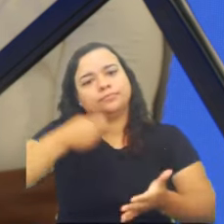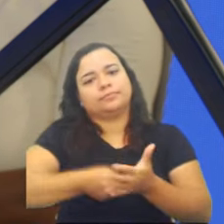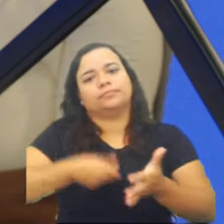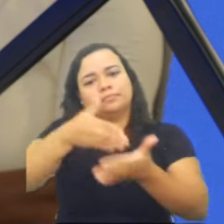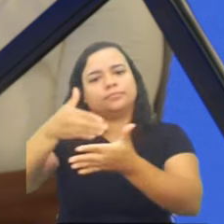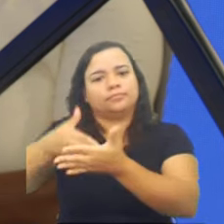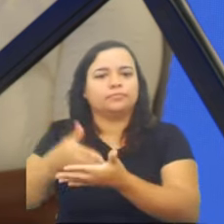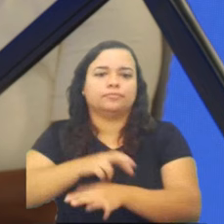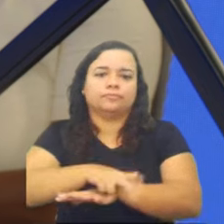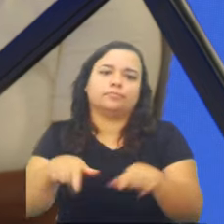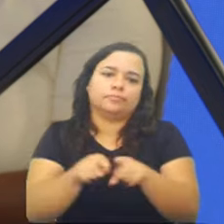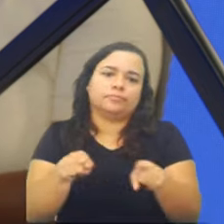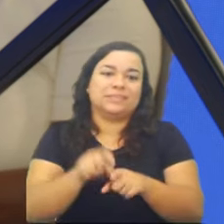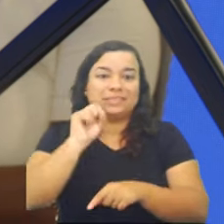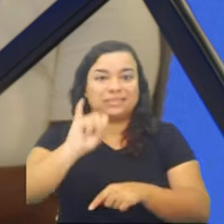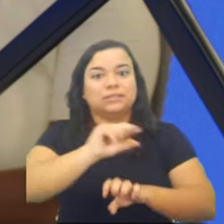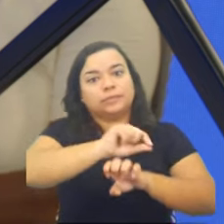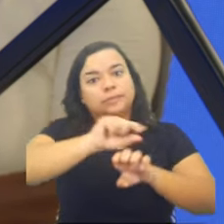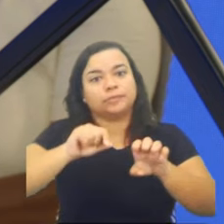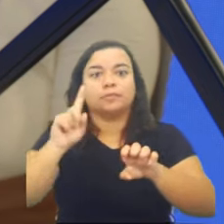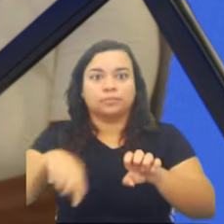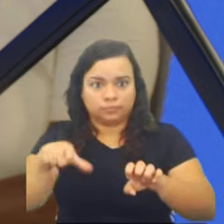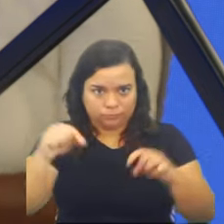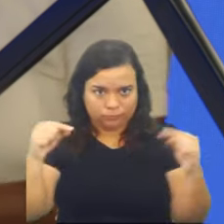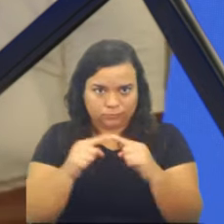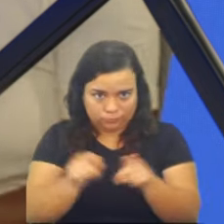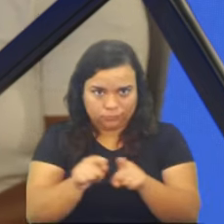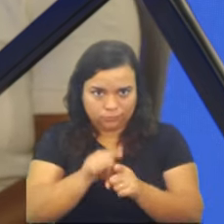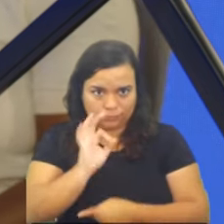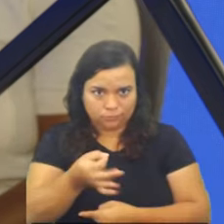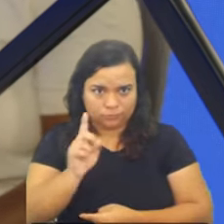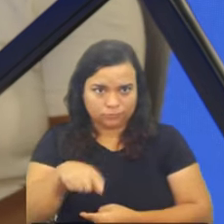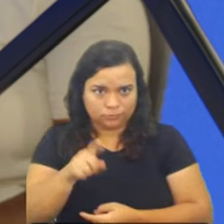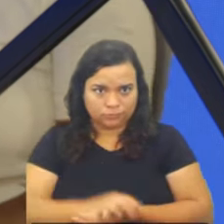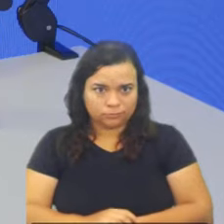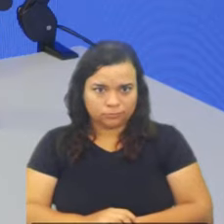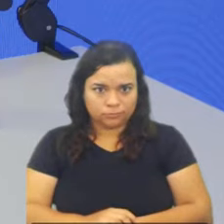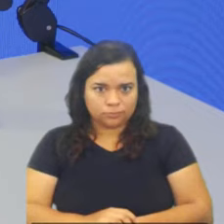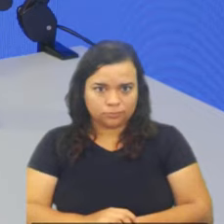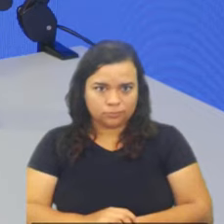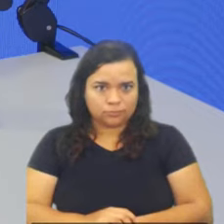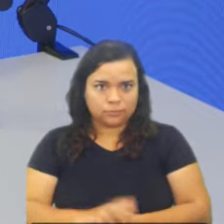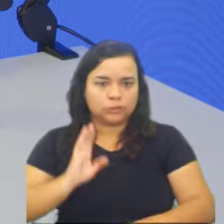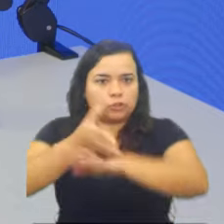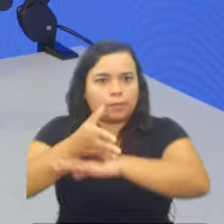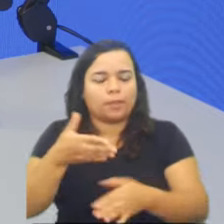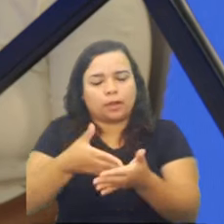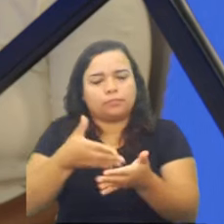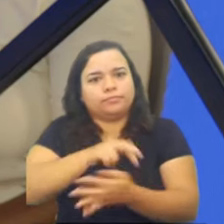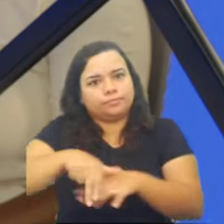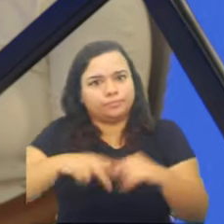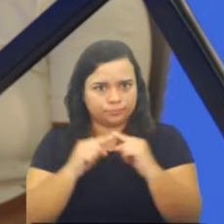LGBT enfrenta também se o empreendedorismo é uma opção também para superar